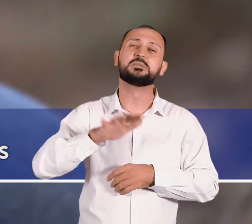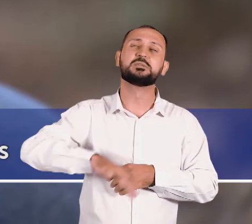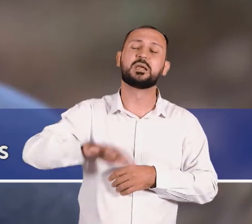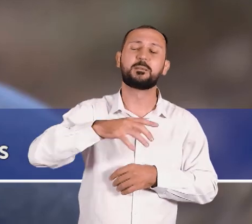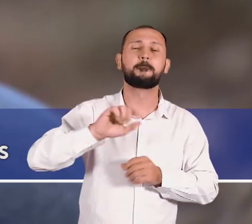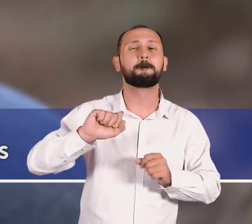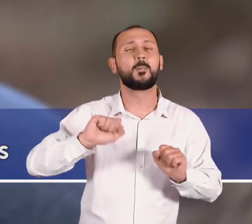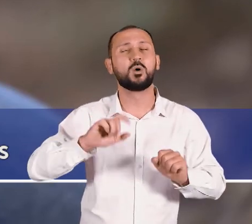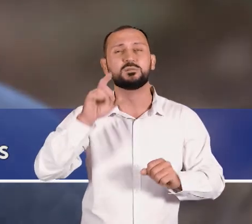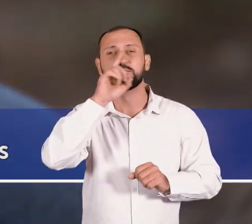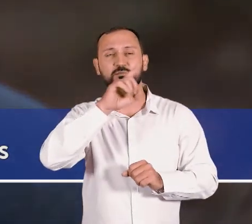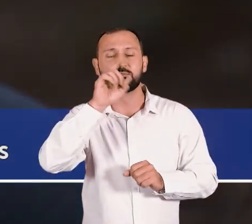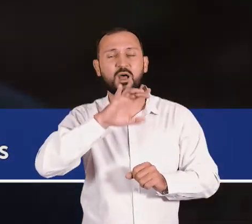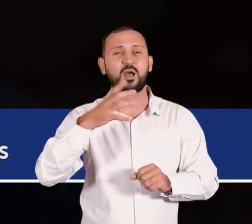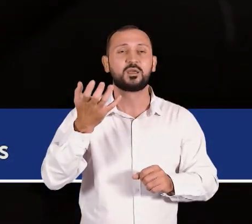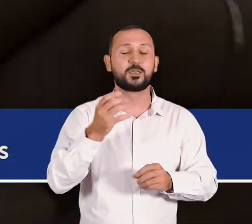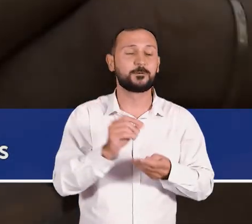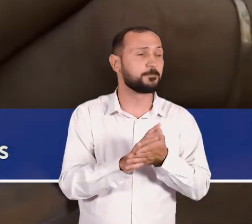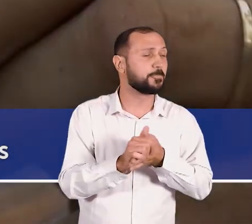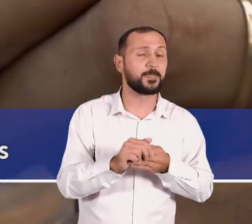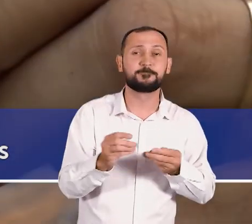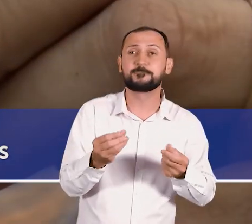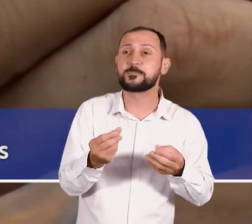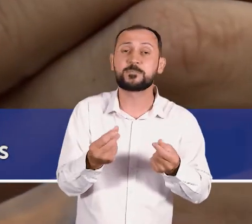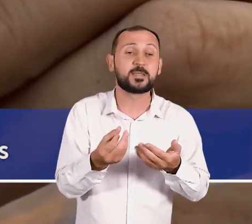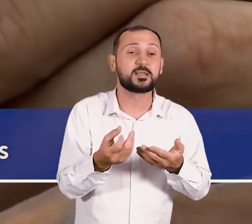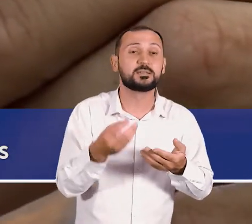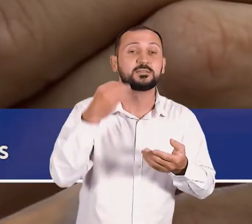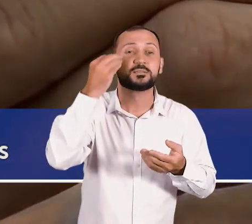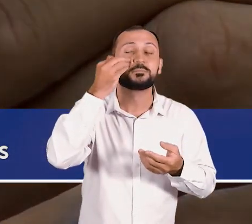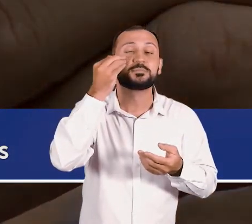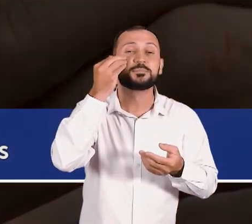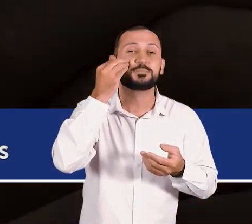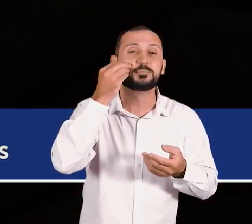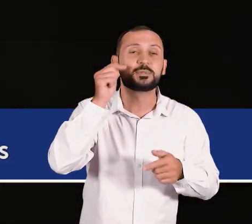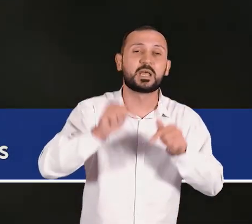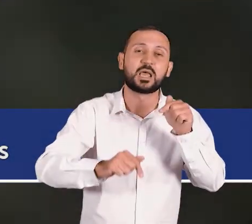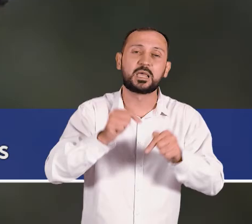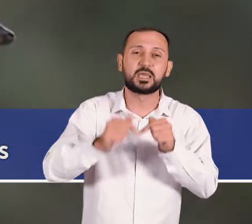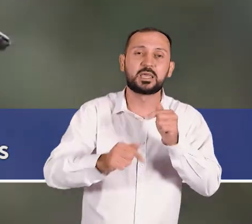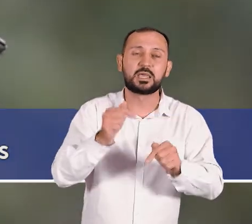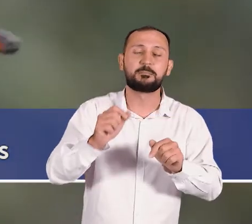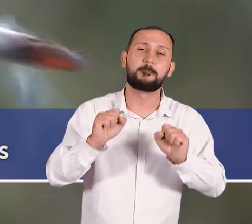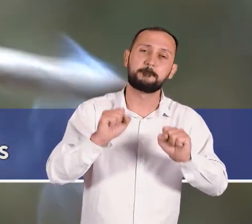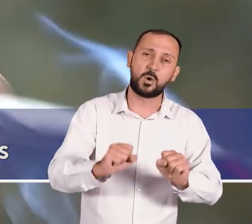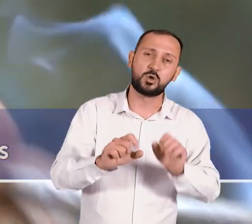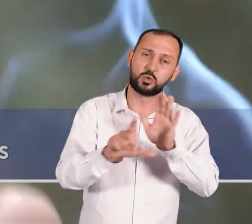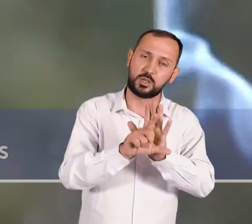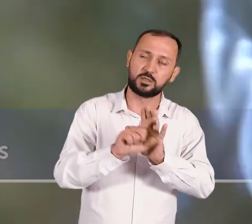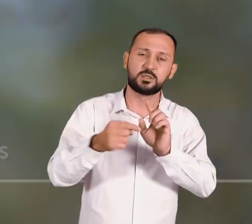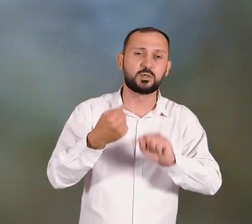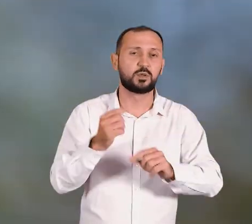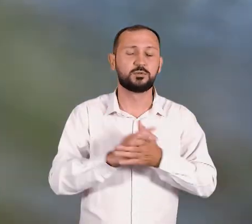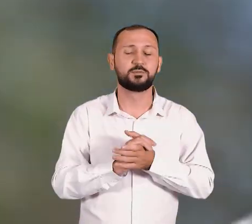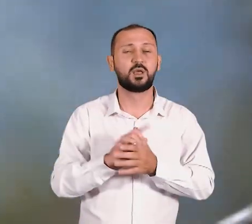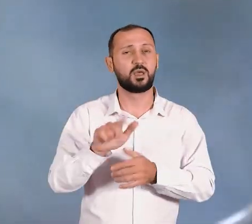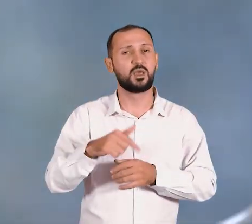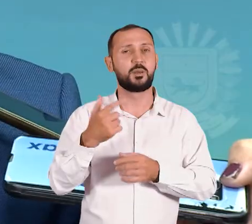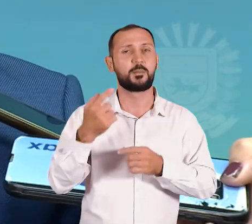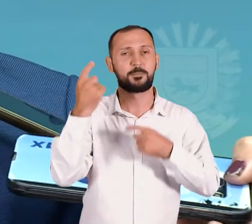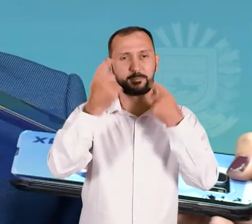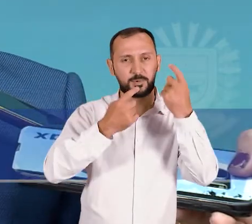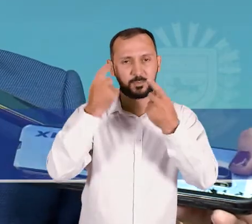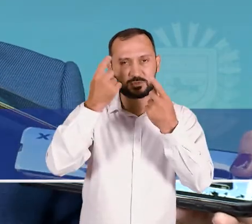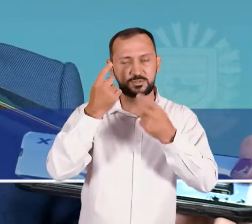dessa faixa etária são mais vulneráveis a experimentar substâncias psicoativas lícitas e ilícitas. Isso é